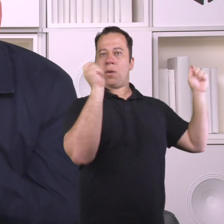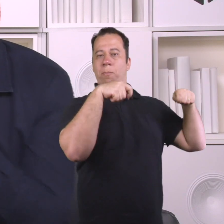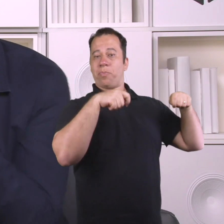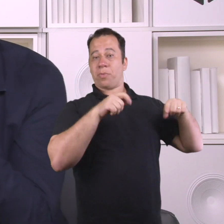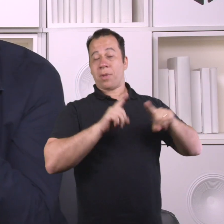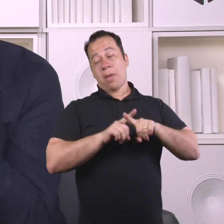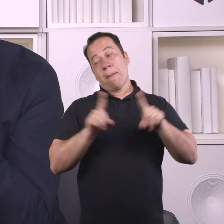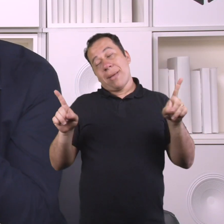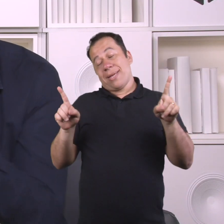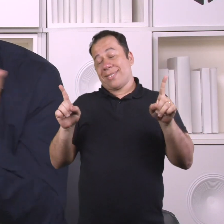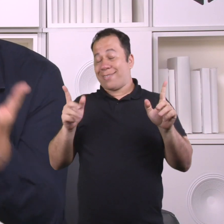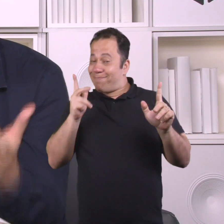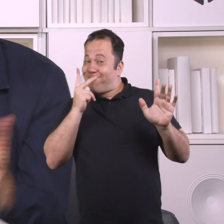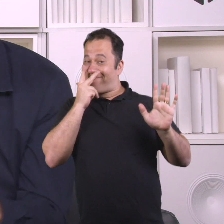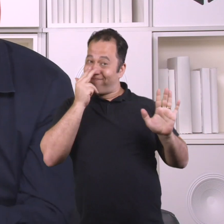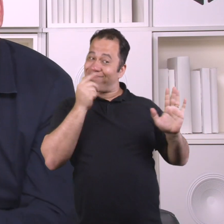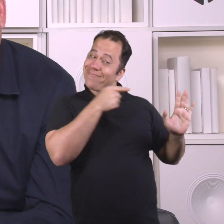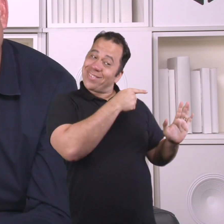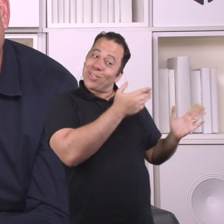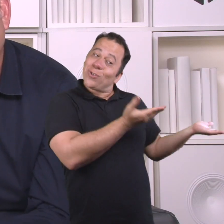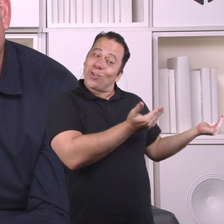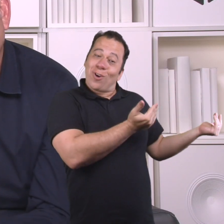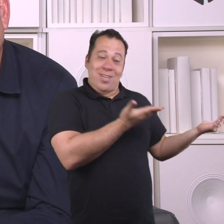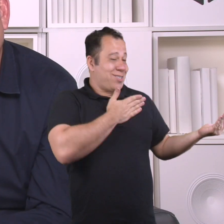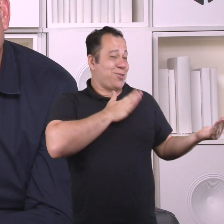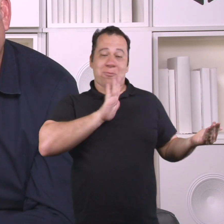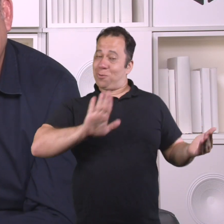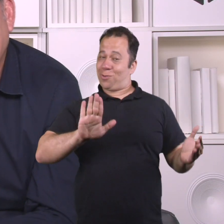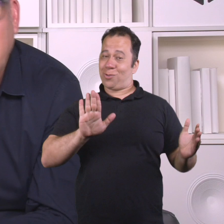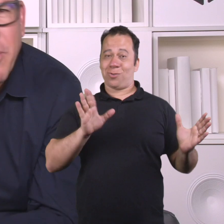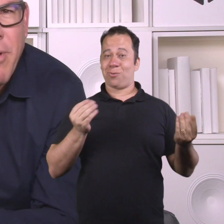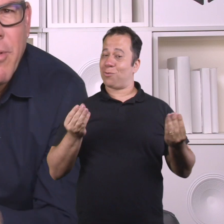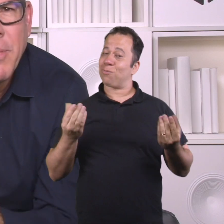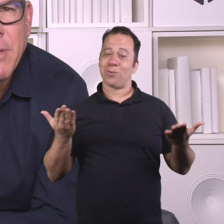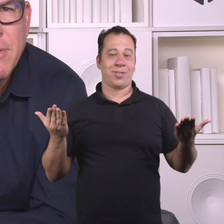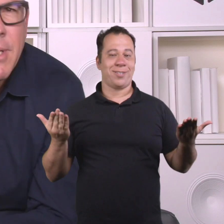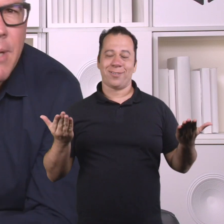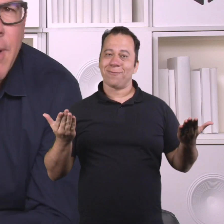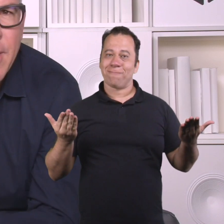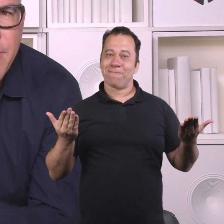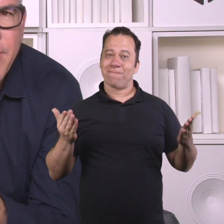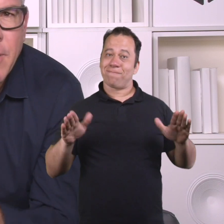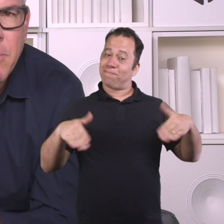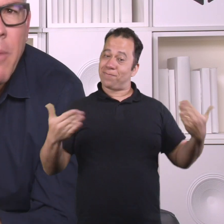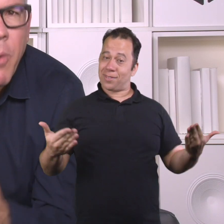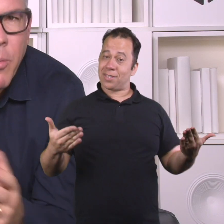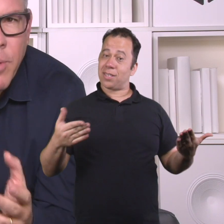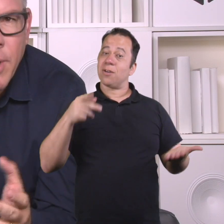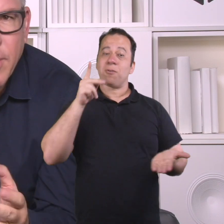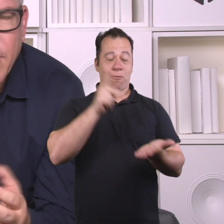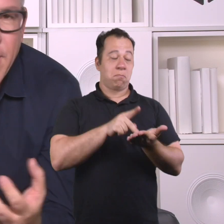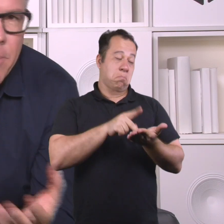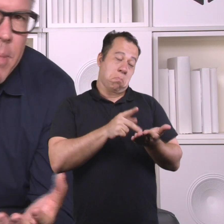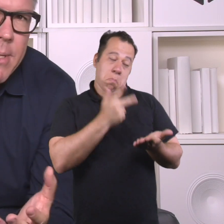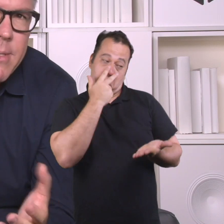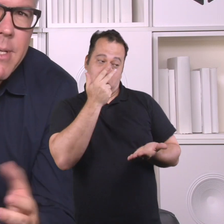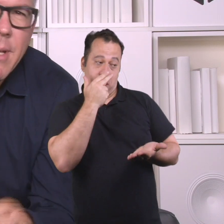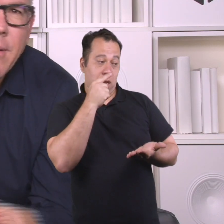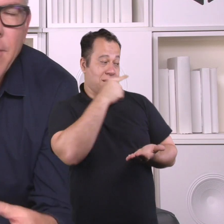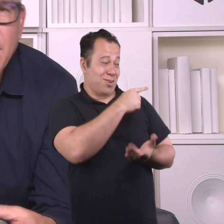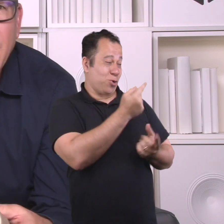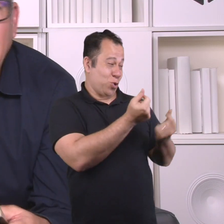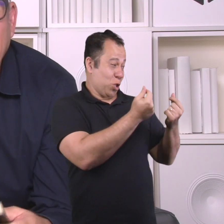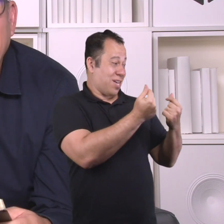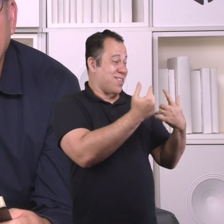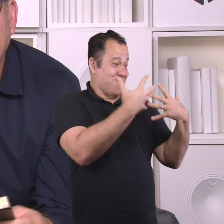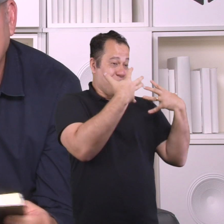não acatou a recomendação de Jesus, o que demonstra que muito provavelmente o dinheiro era de fato mamon, e não era apenas dinheiro